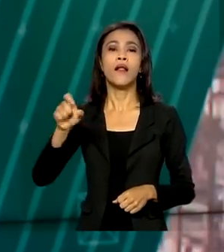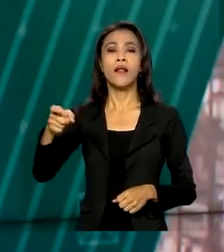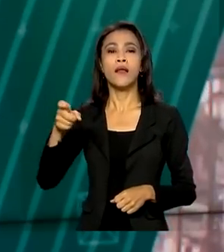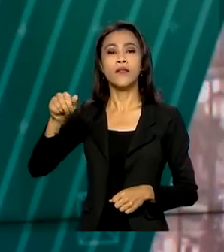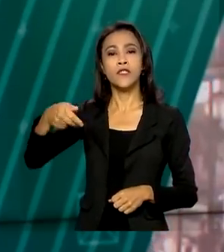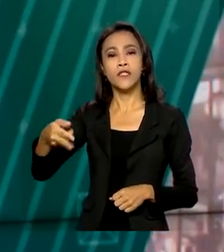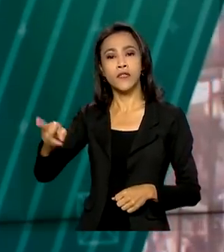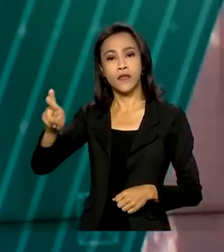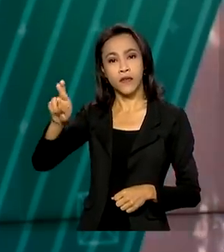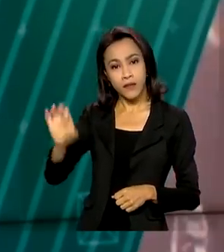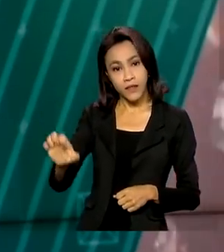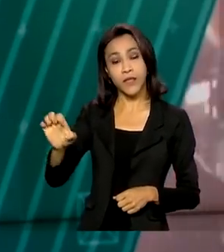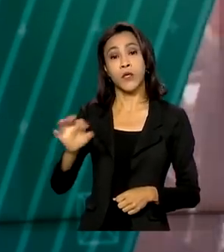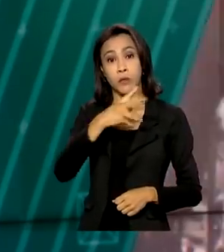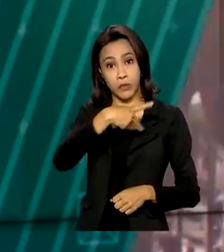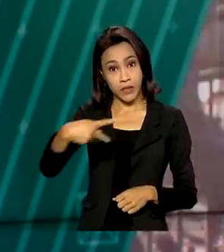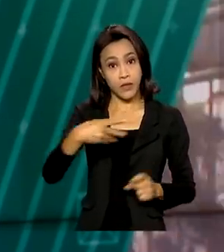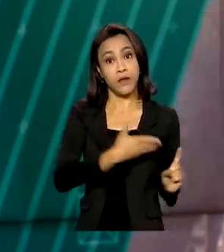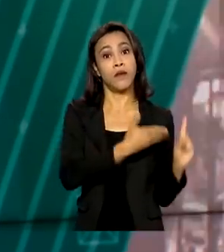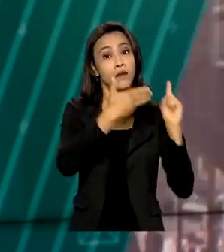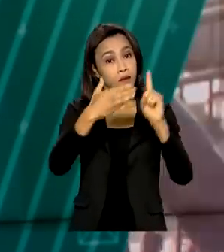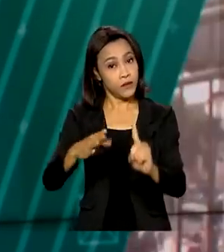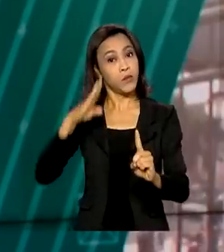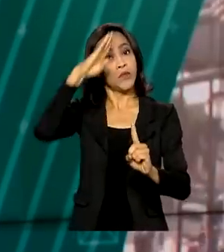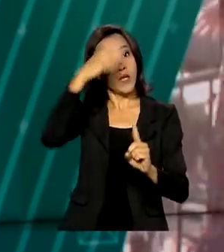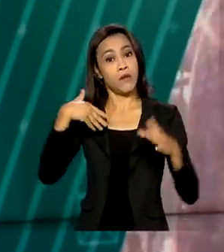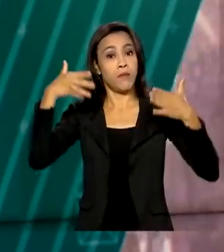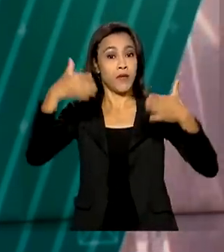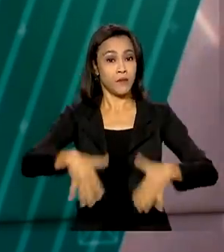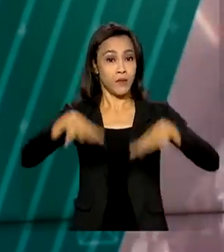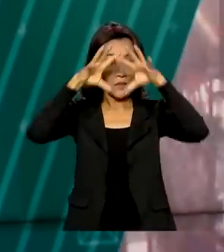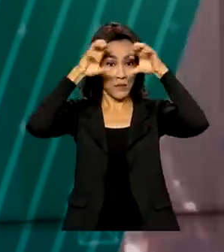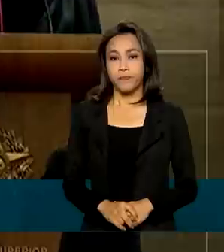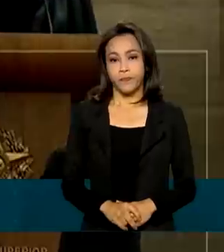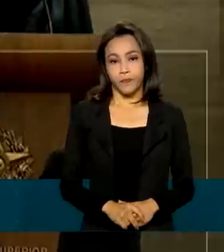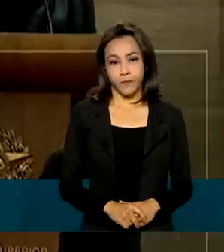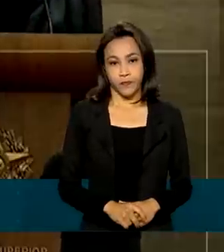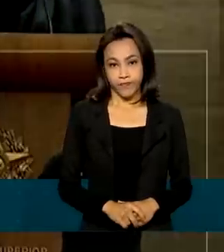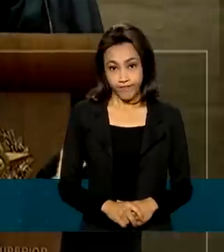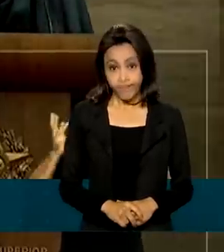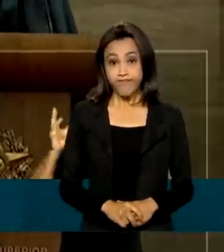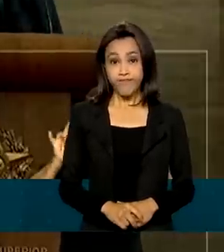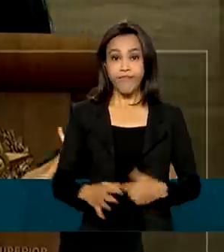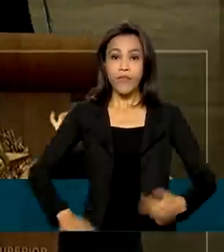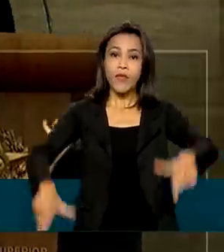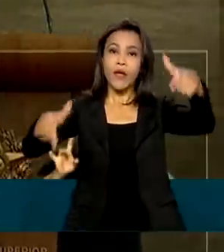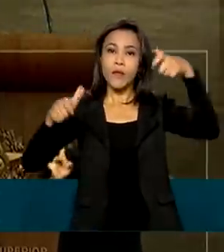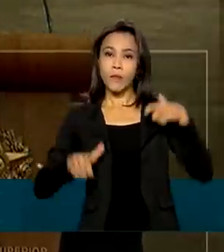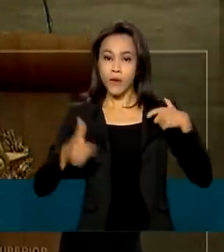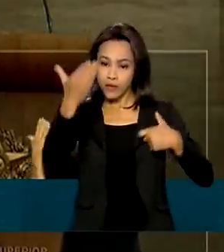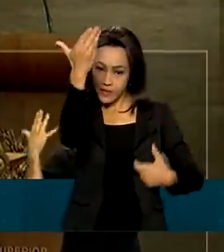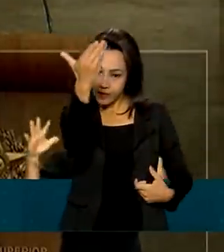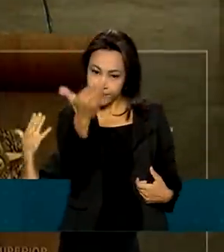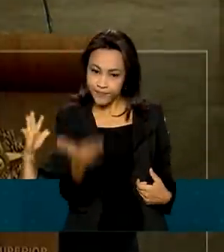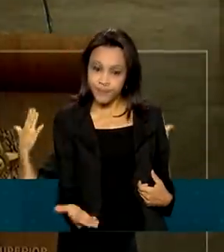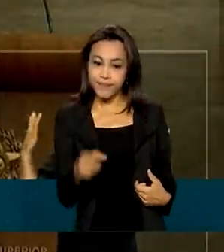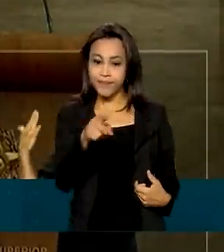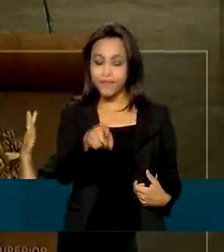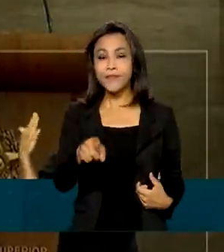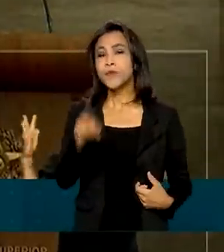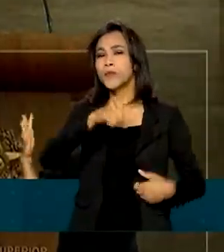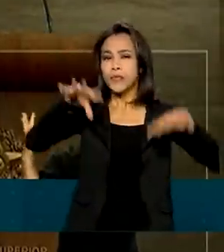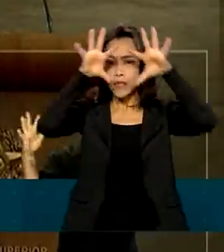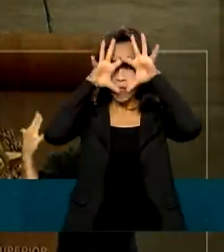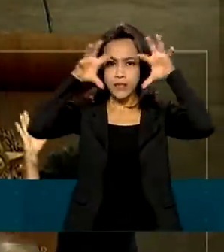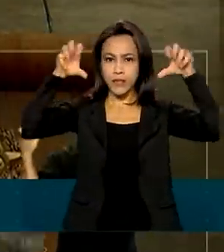Jair bolsonaro participou da cerimônia na sede do TSE aqui em Brasília de Alexandre de Moraes à